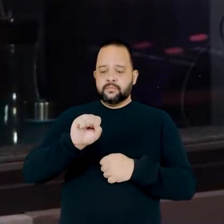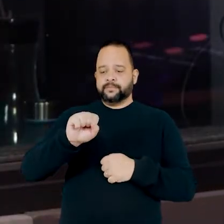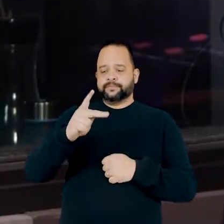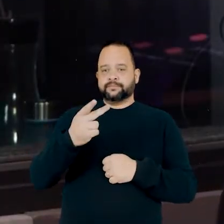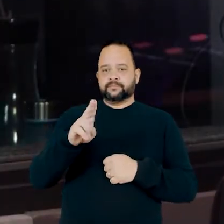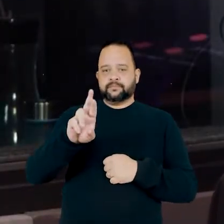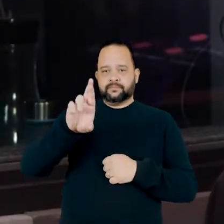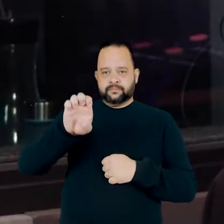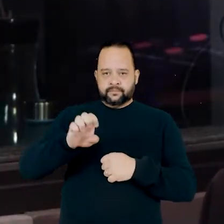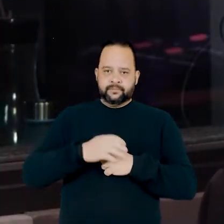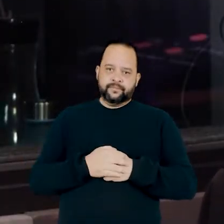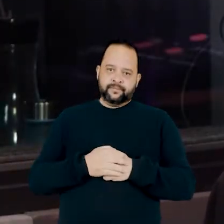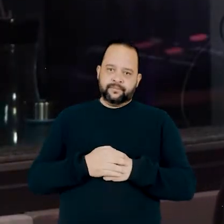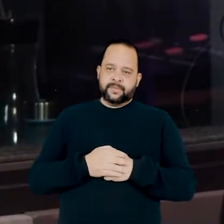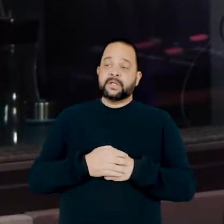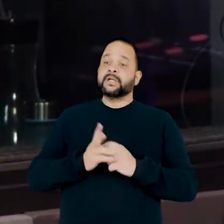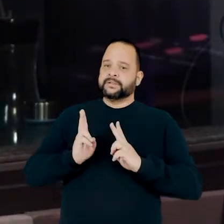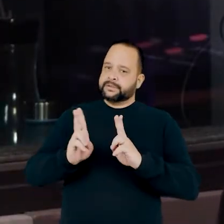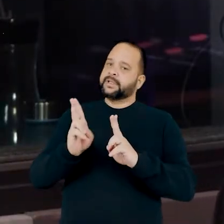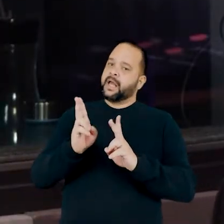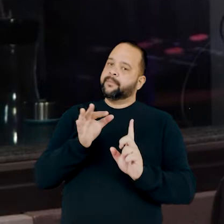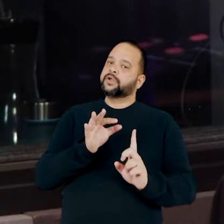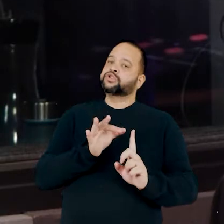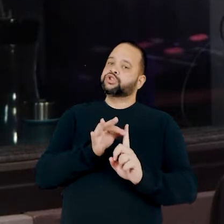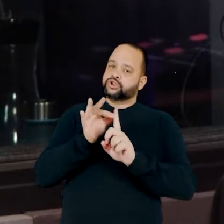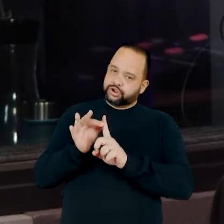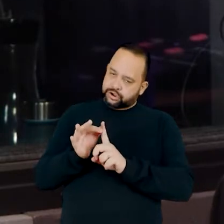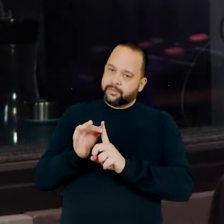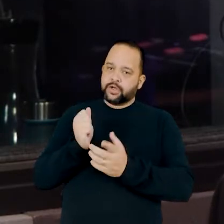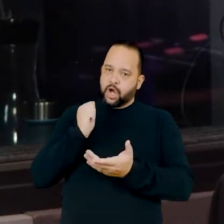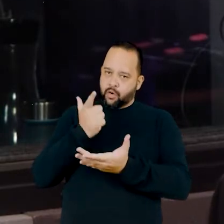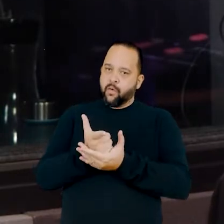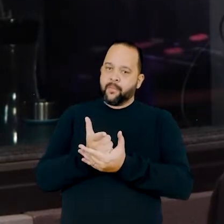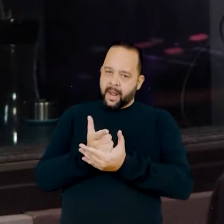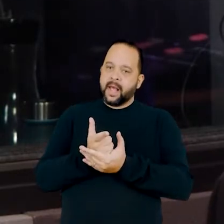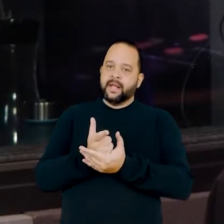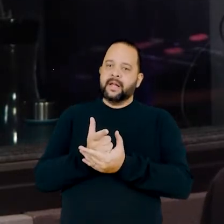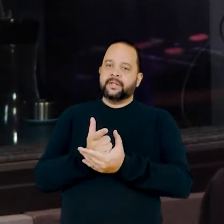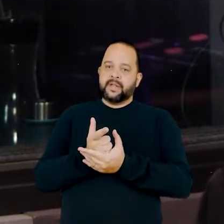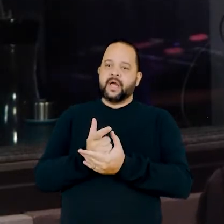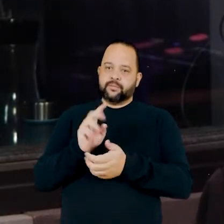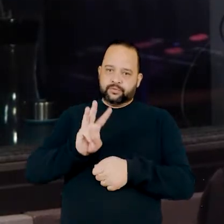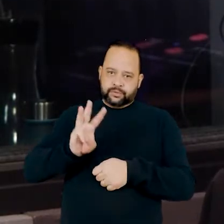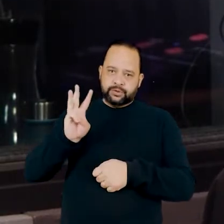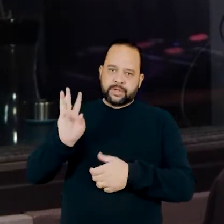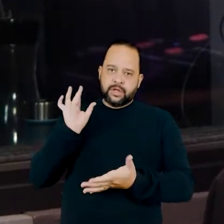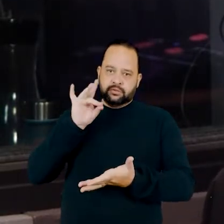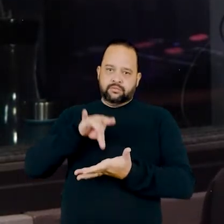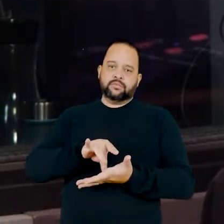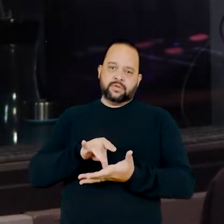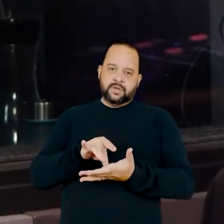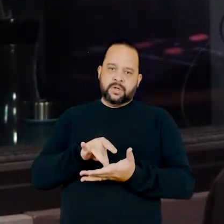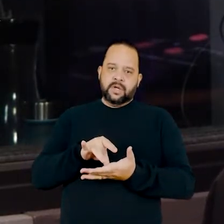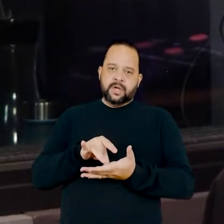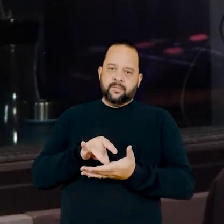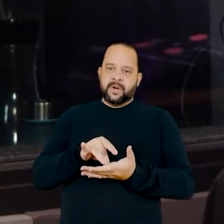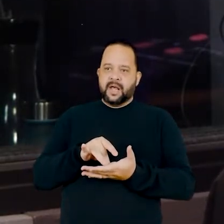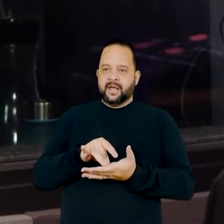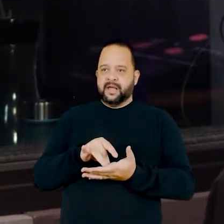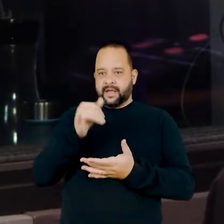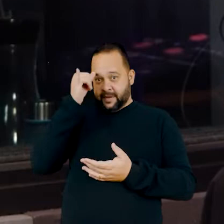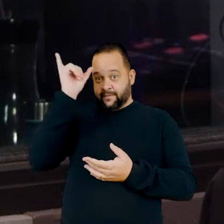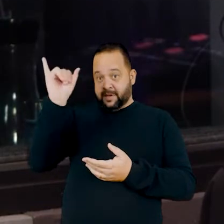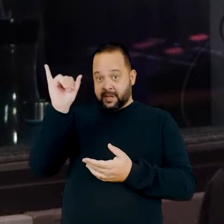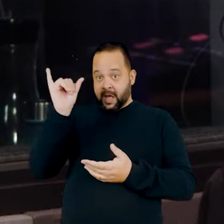comprando por canais oficiais, tá? Aí já é um bom ponto de partida para ter certeza que não vai estar comprando nenhum produto